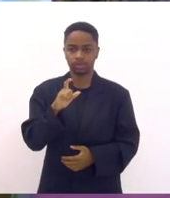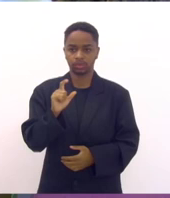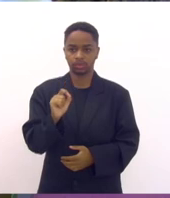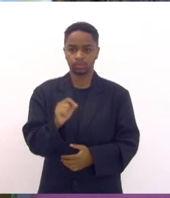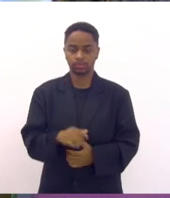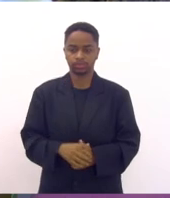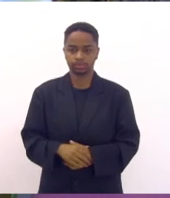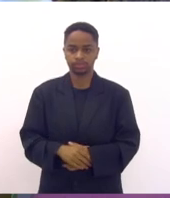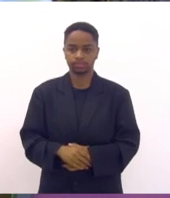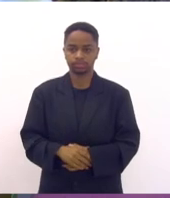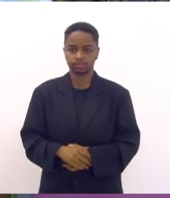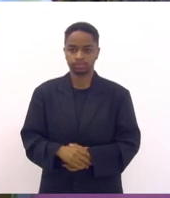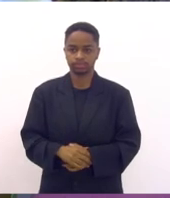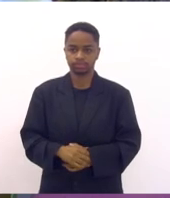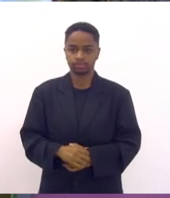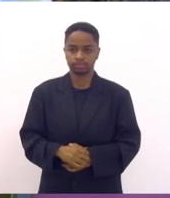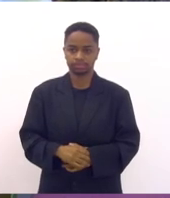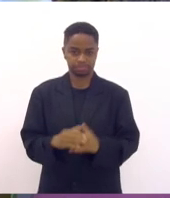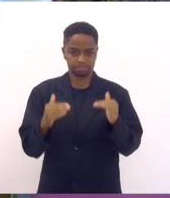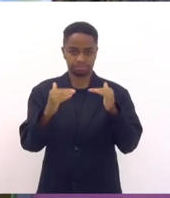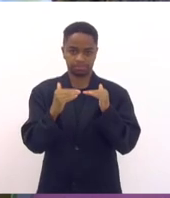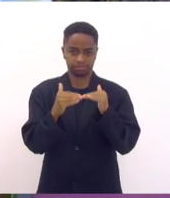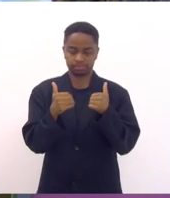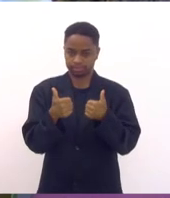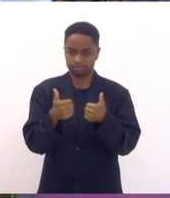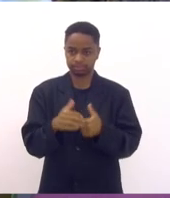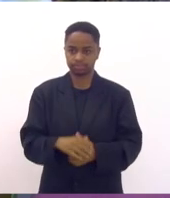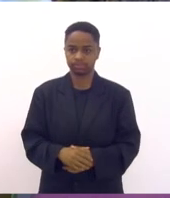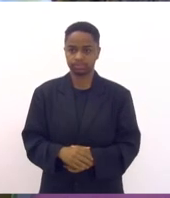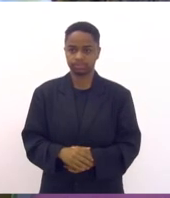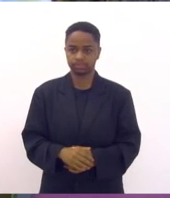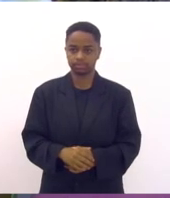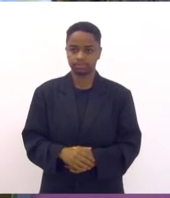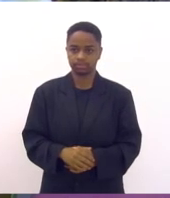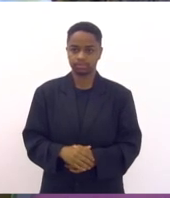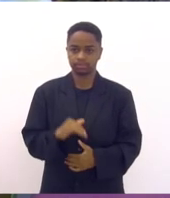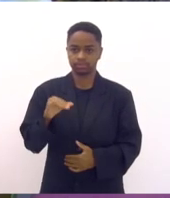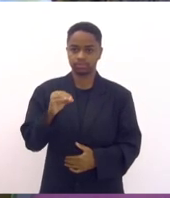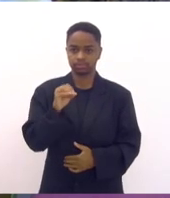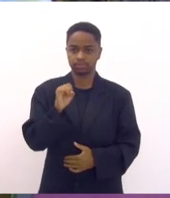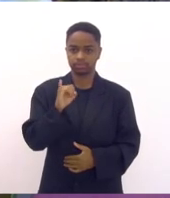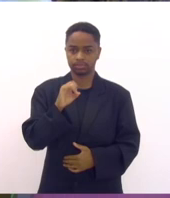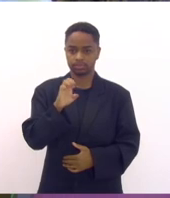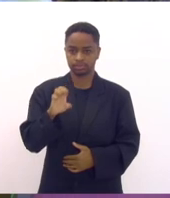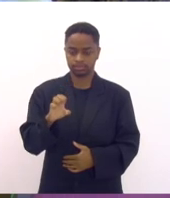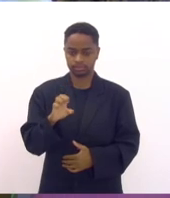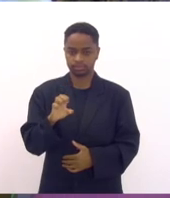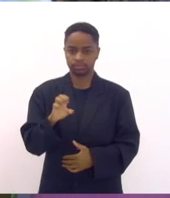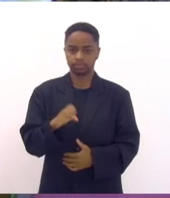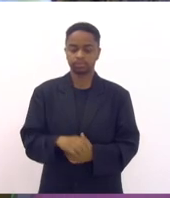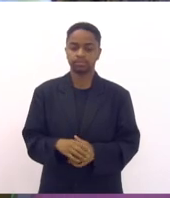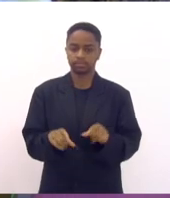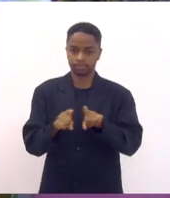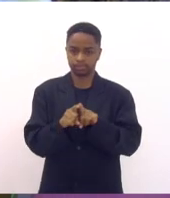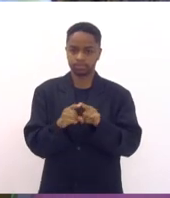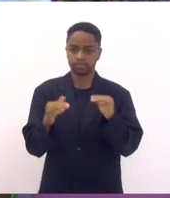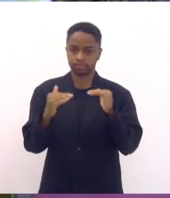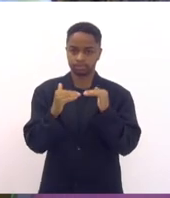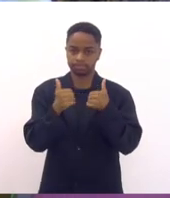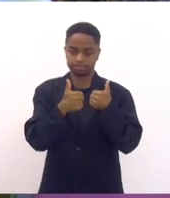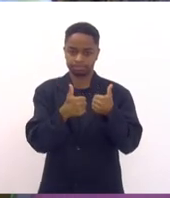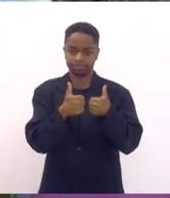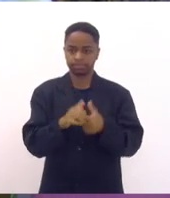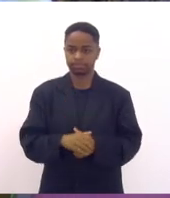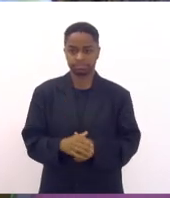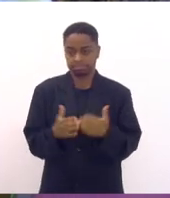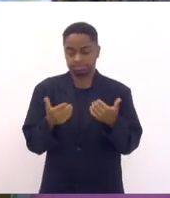fara fech fechadíssimo jo Doutora J fechado